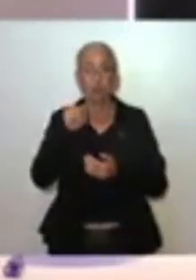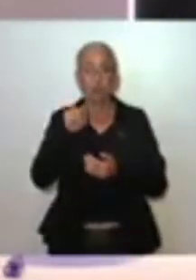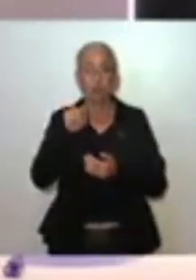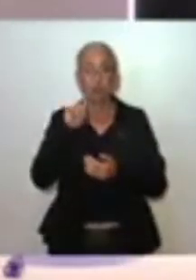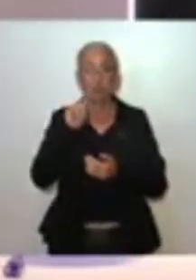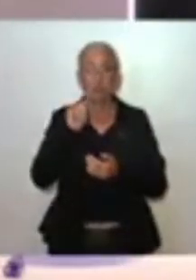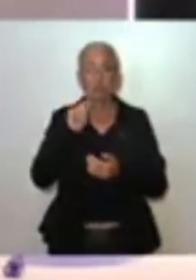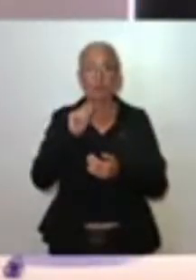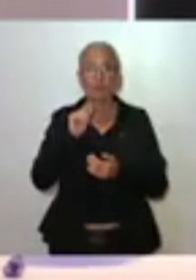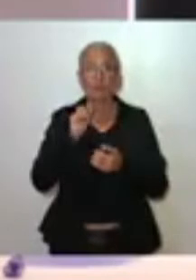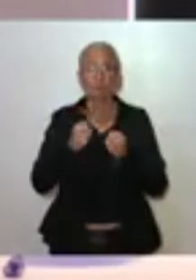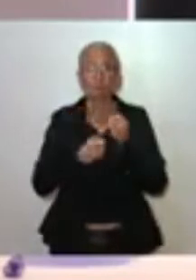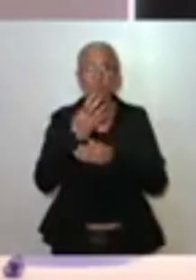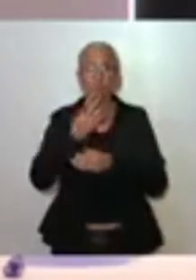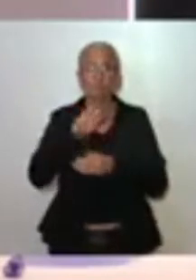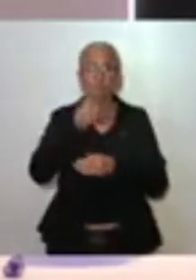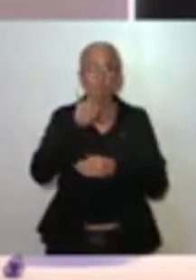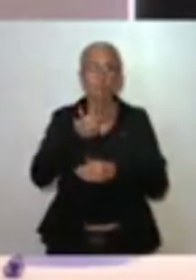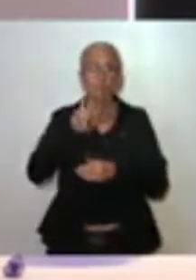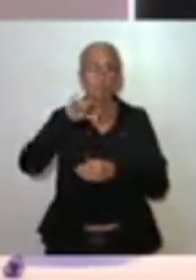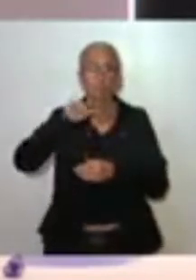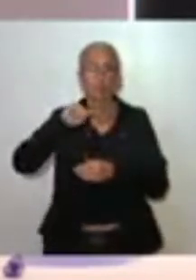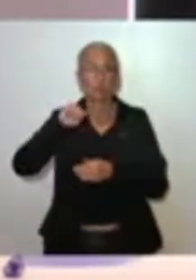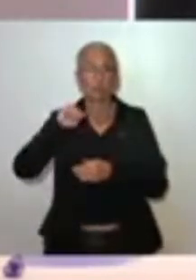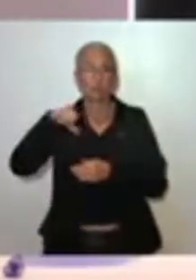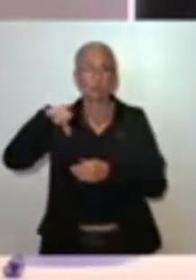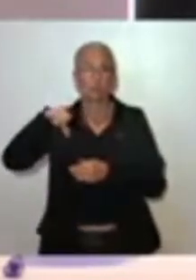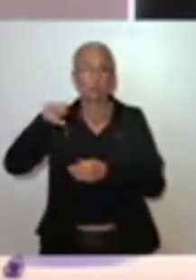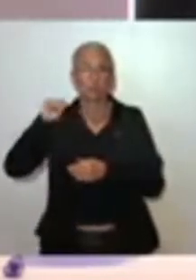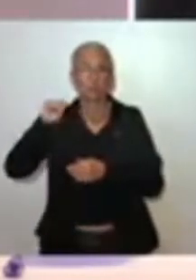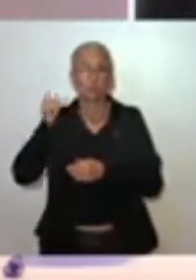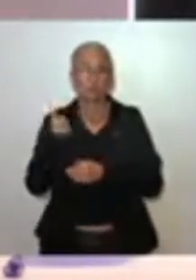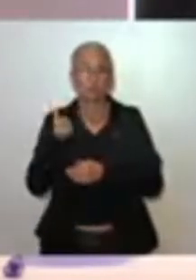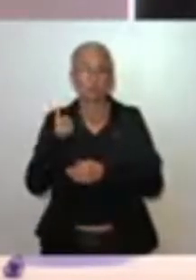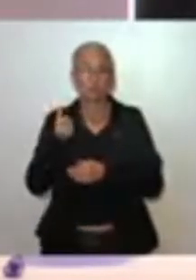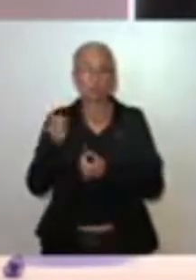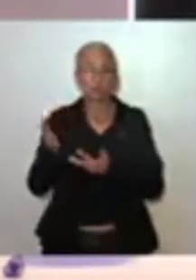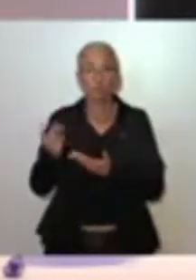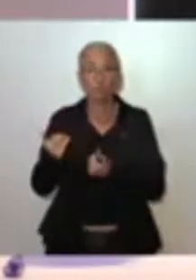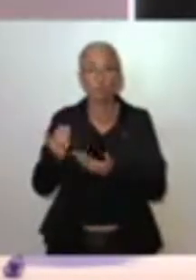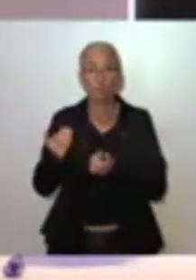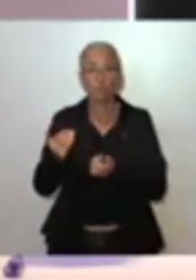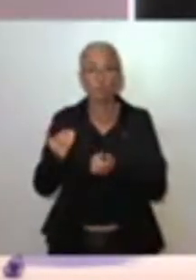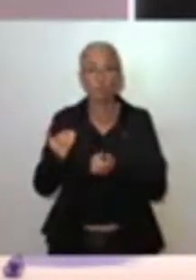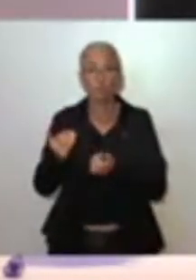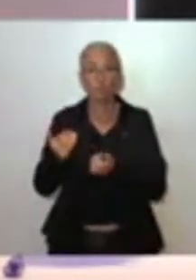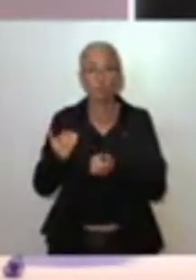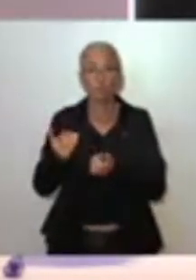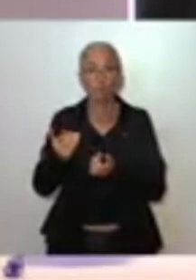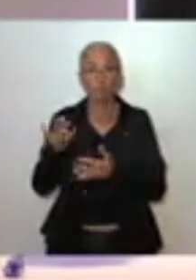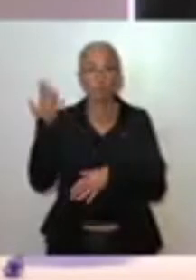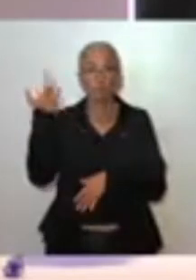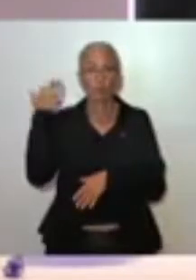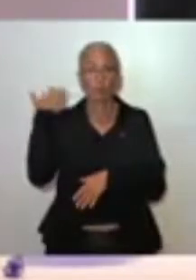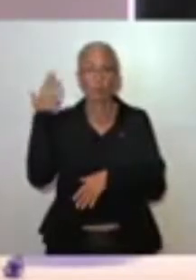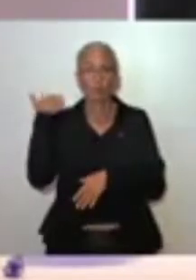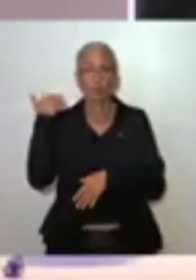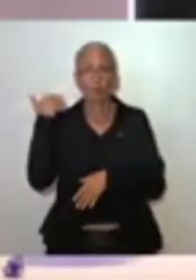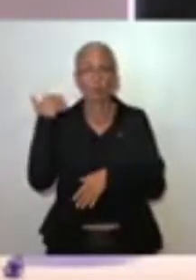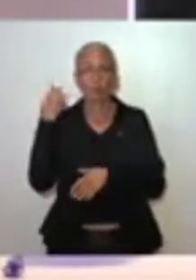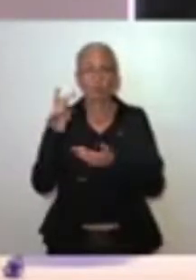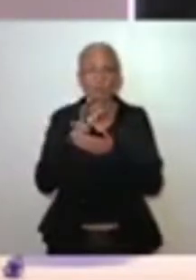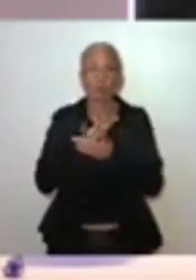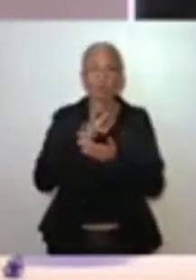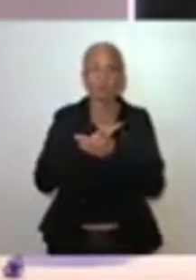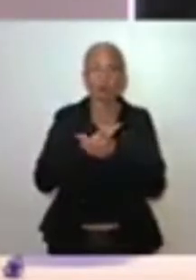existem desde 1996 elas para os mais jovens acabaram um passado de fraudes eleitorais